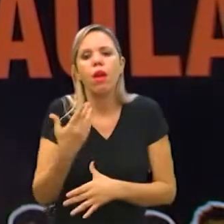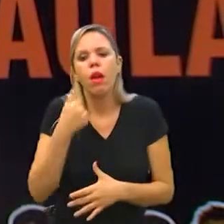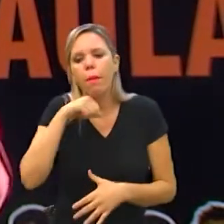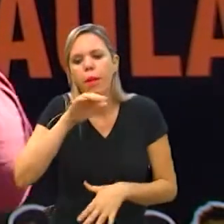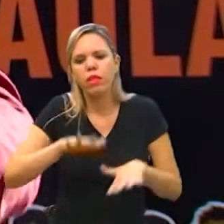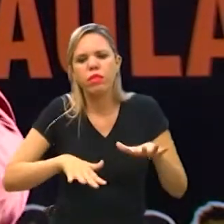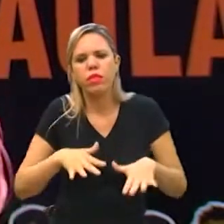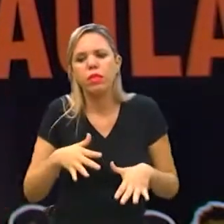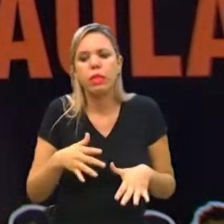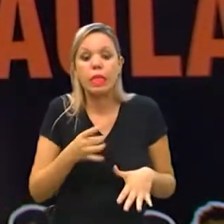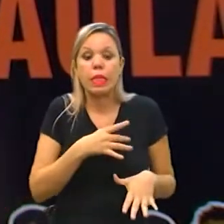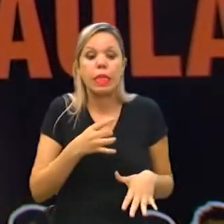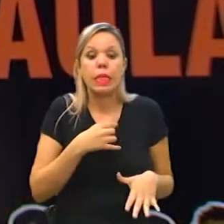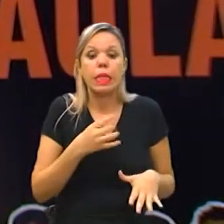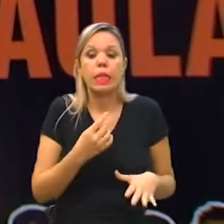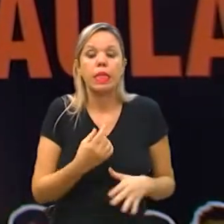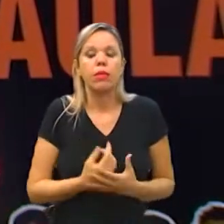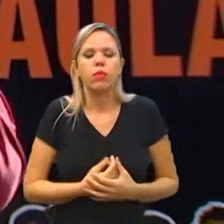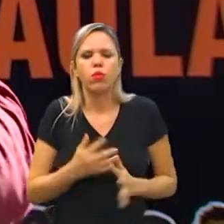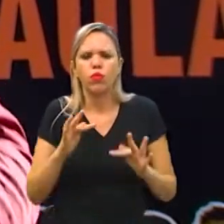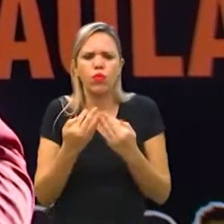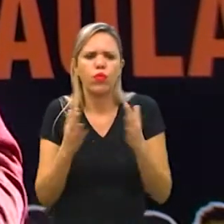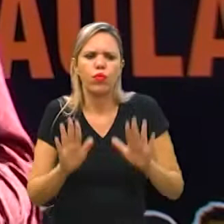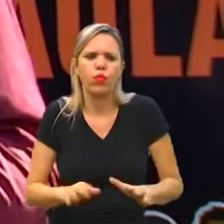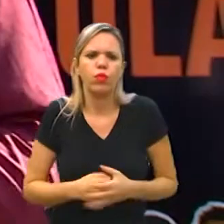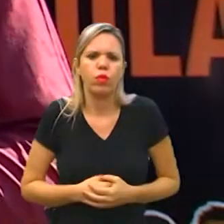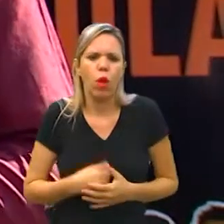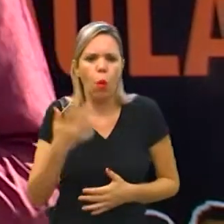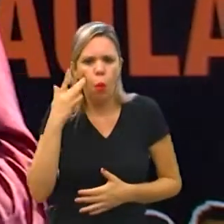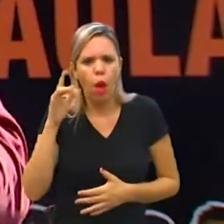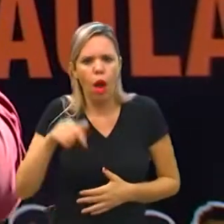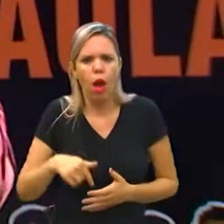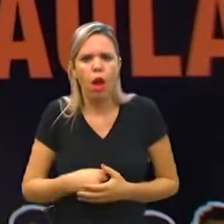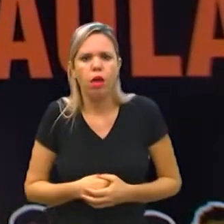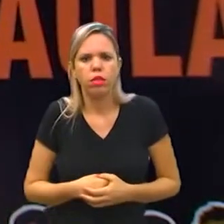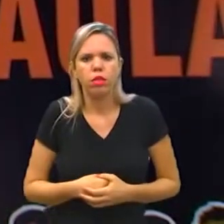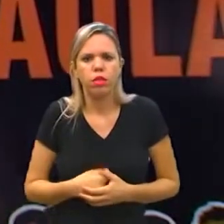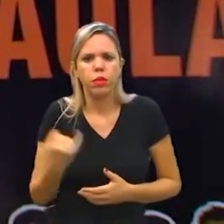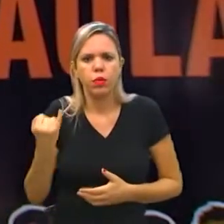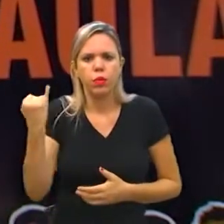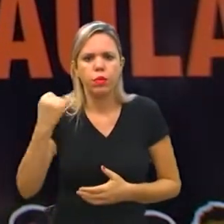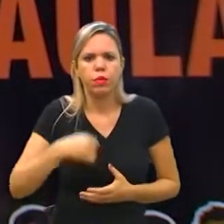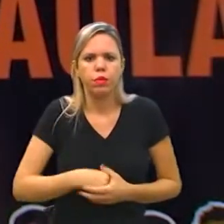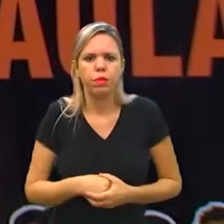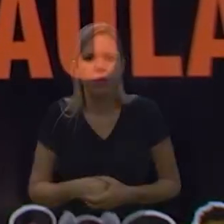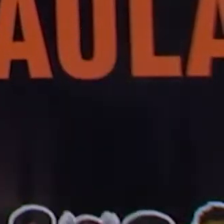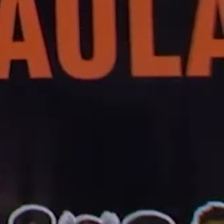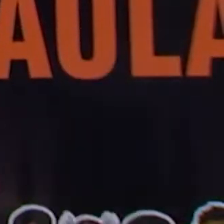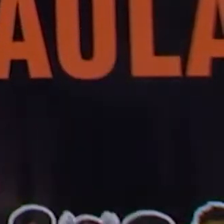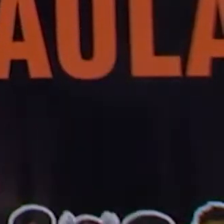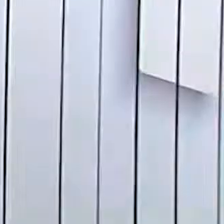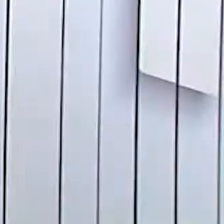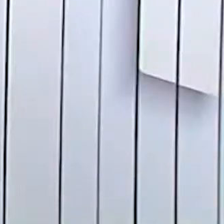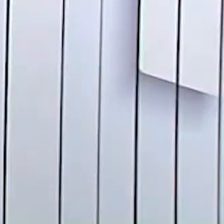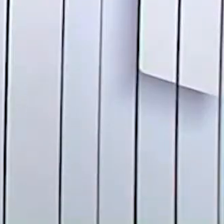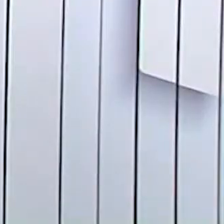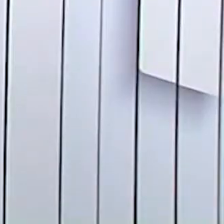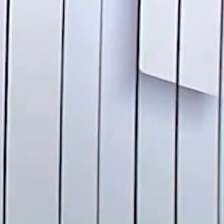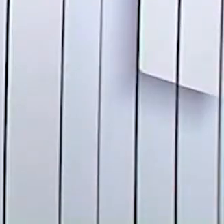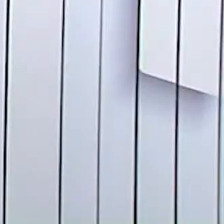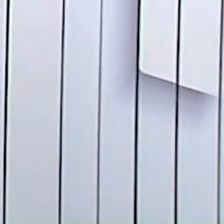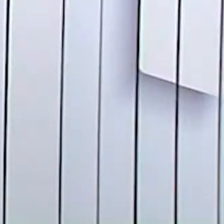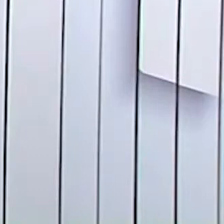realmente acontece. As mães às vezes ficam acuadas, têm medo, às vezes os pais. Então acho que isso é de suma importância. Olha